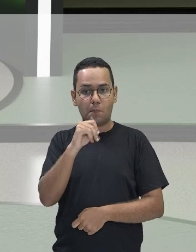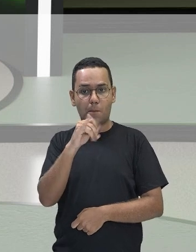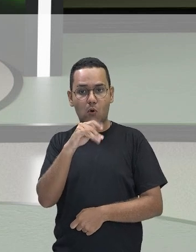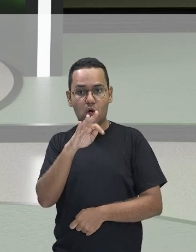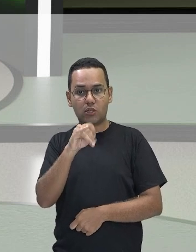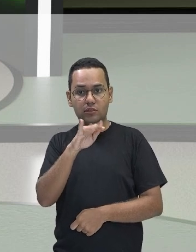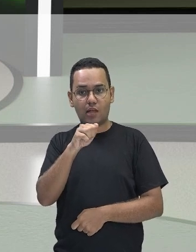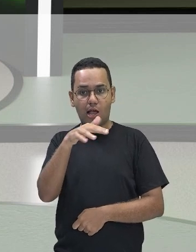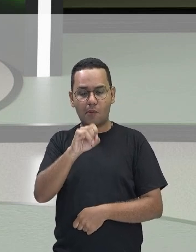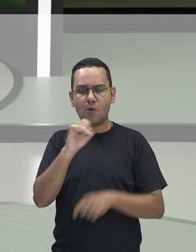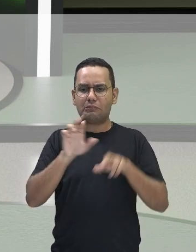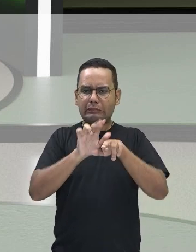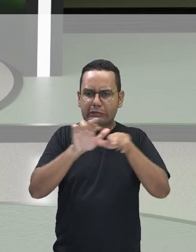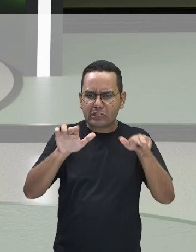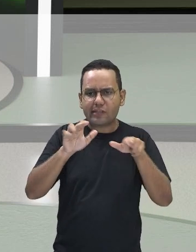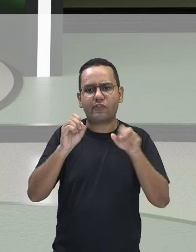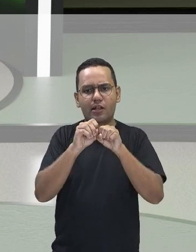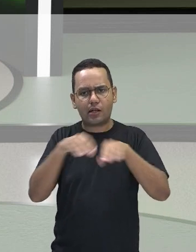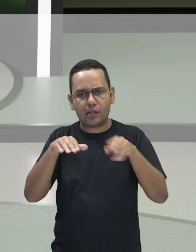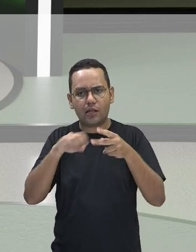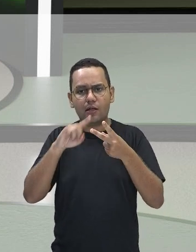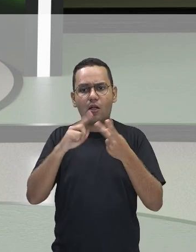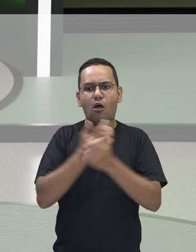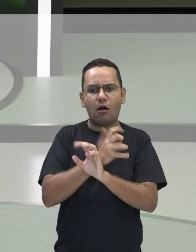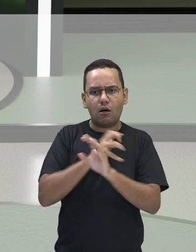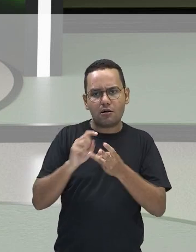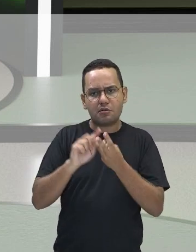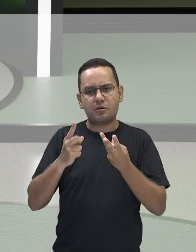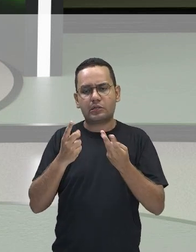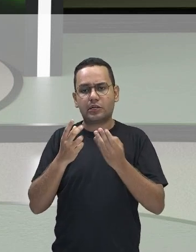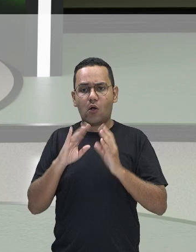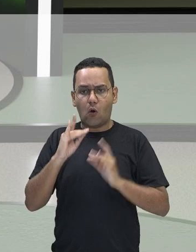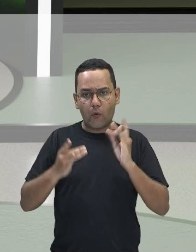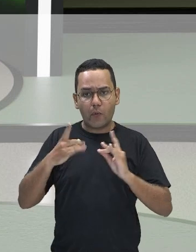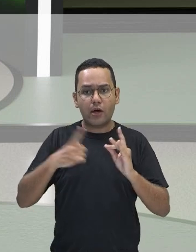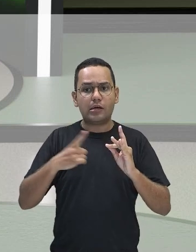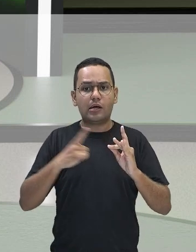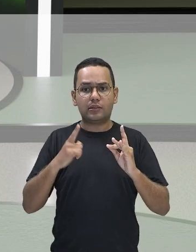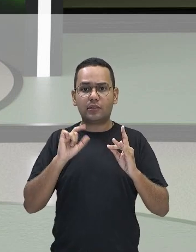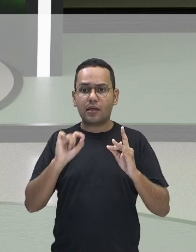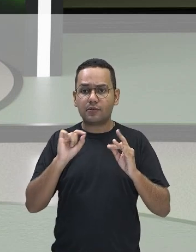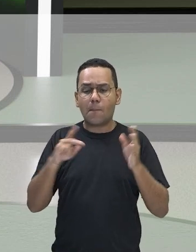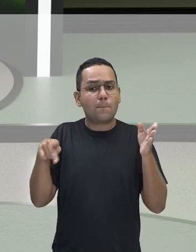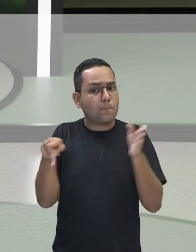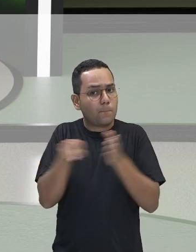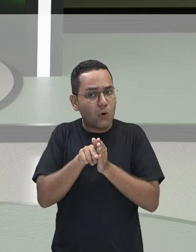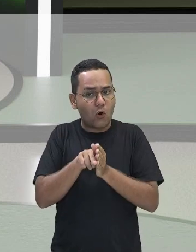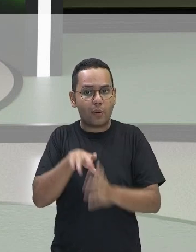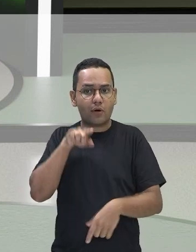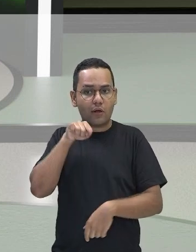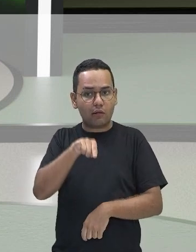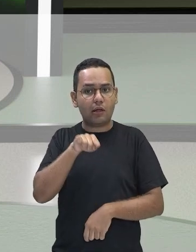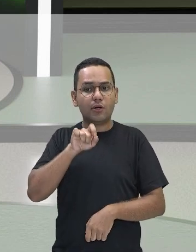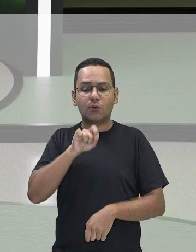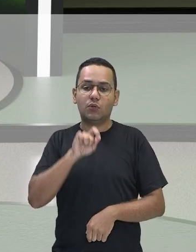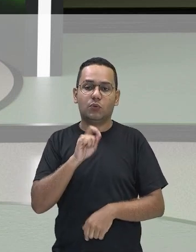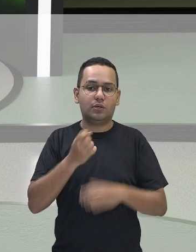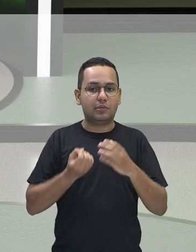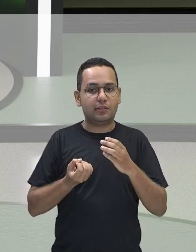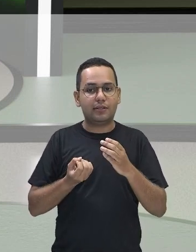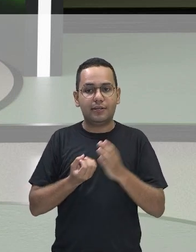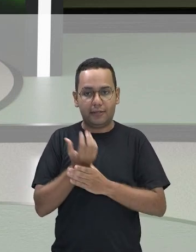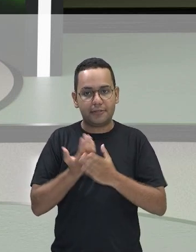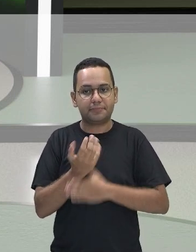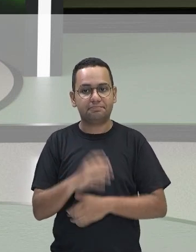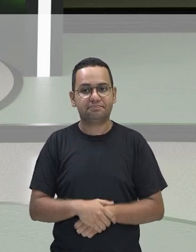diferentes glândulas e órgãos e alguns hormônios vai produzir um efeito próprio relacionado à reprodução. E aí eu